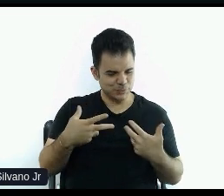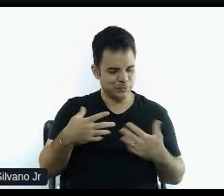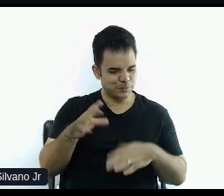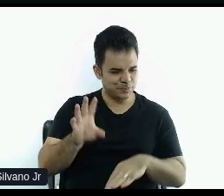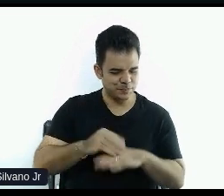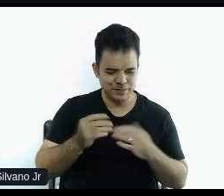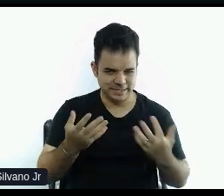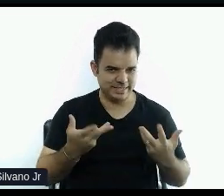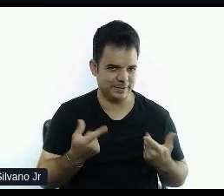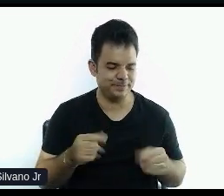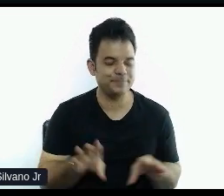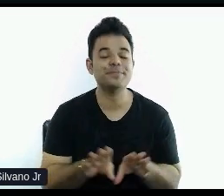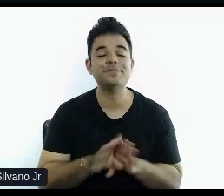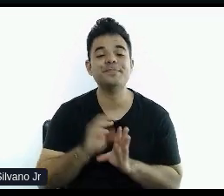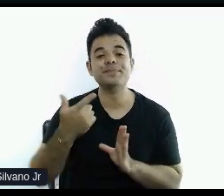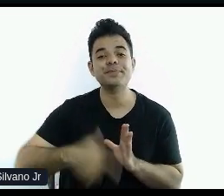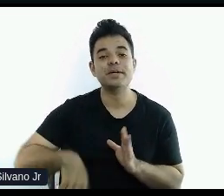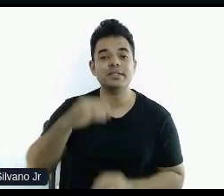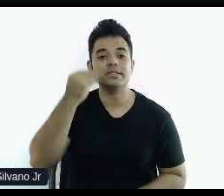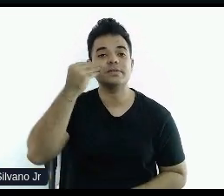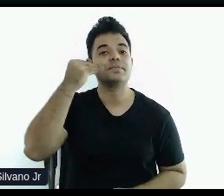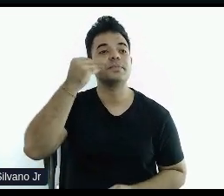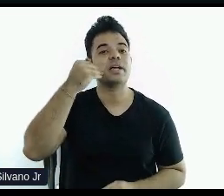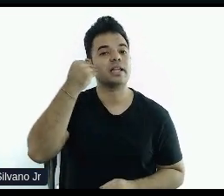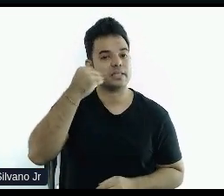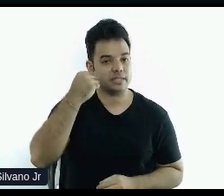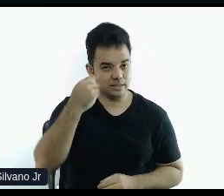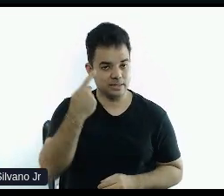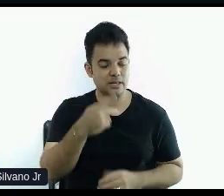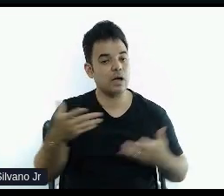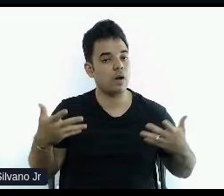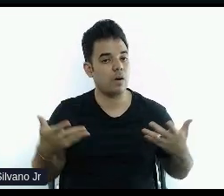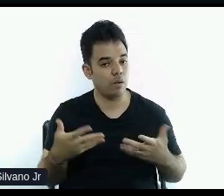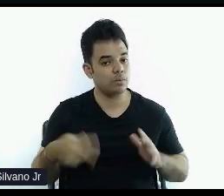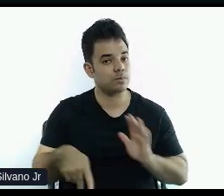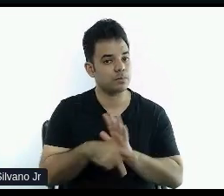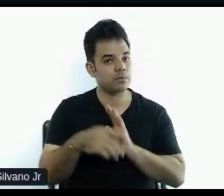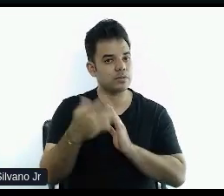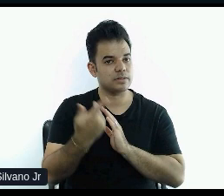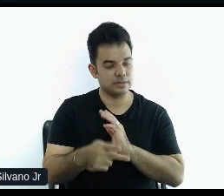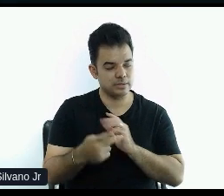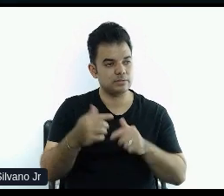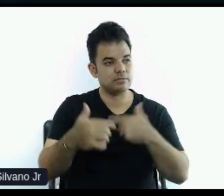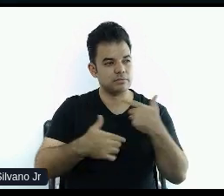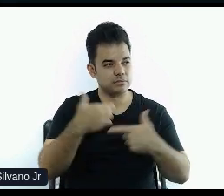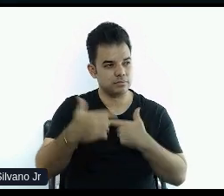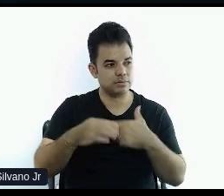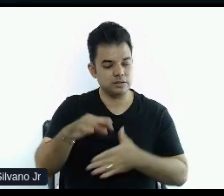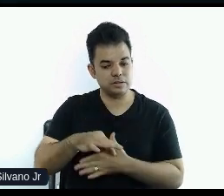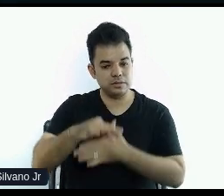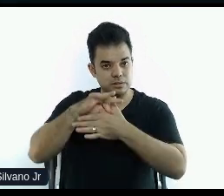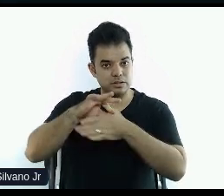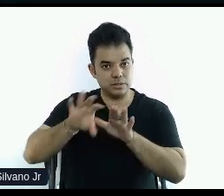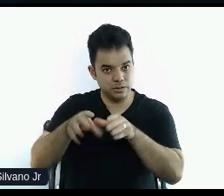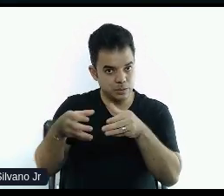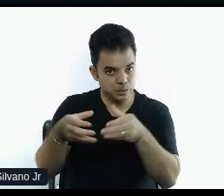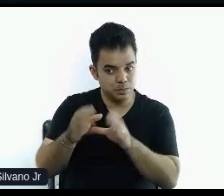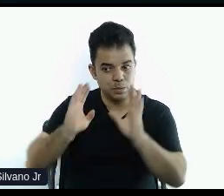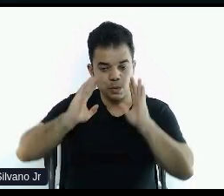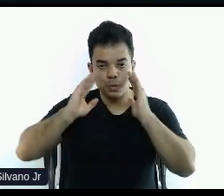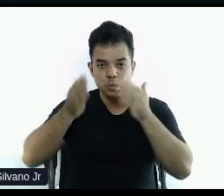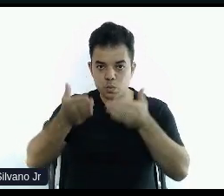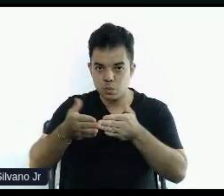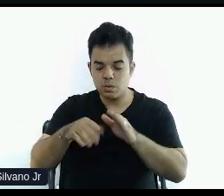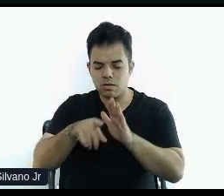trazendo um pouquinho sobre a experiência atuando dentro da TOTWORKS, liderando um time que é voltado para análise